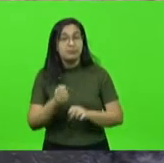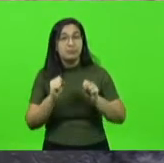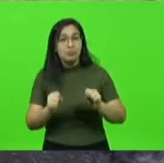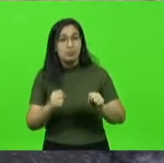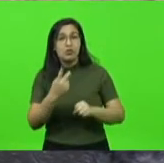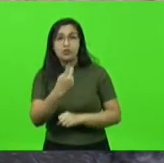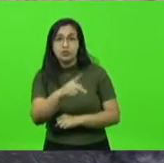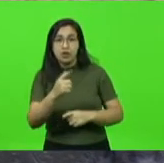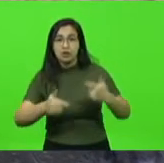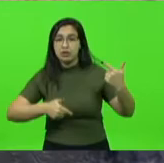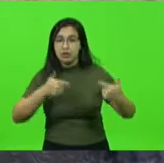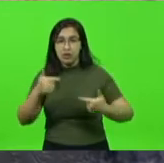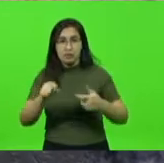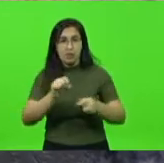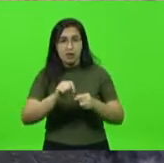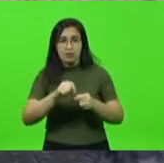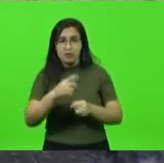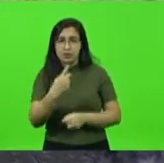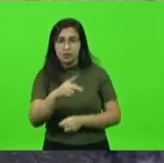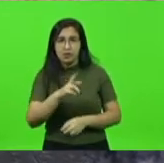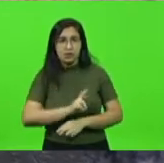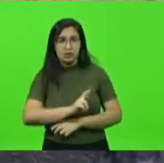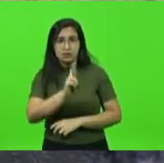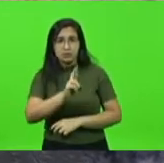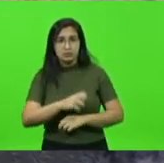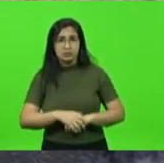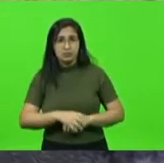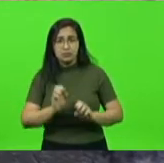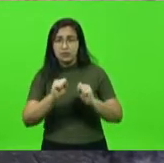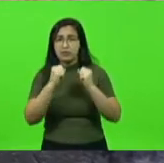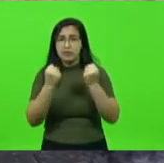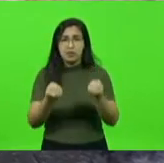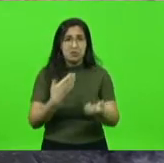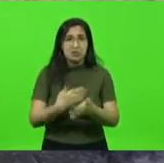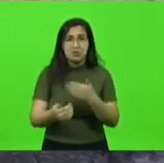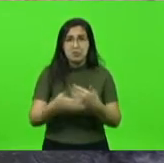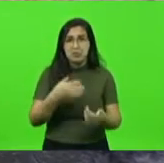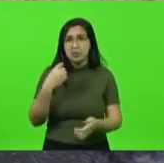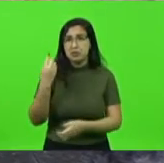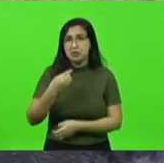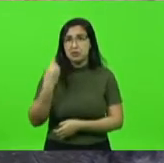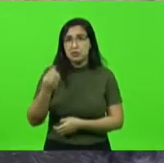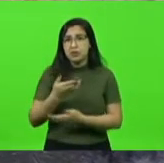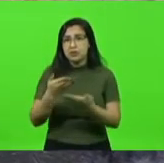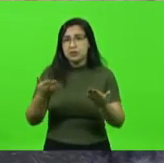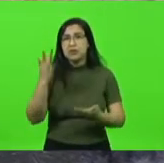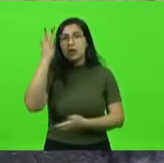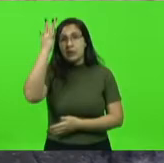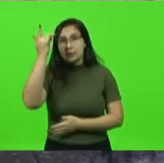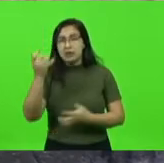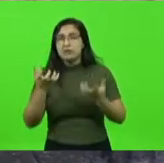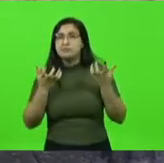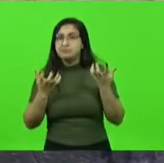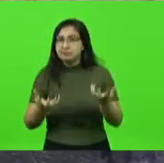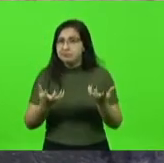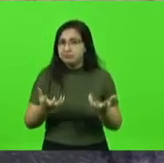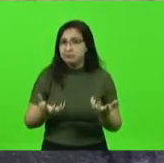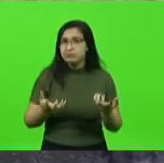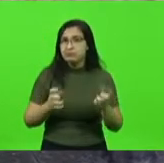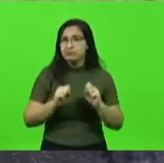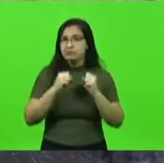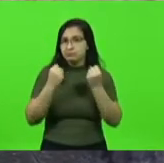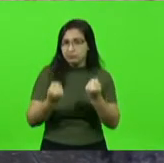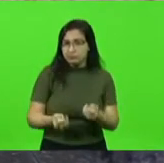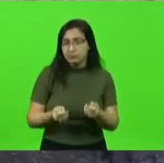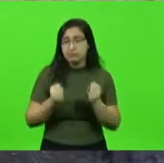dentro. E vou defender qualquer outro dos 39 deputados se amanhã isso acontecer. E amanhã pode ser com um dos senhores.